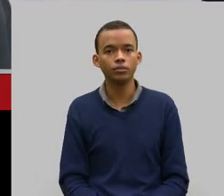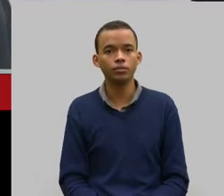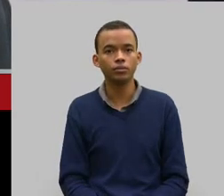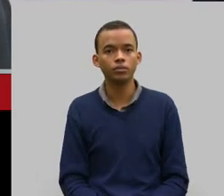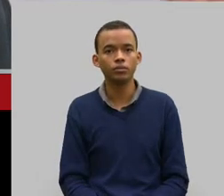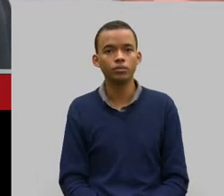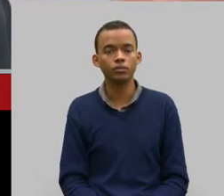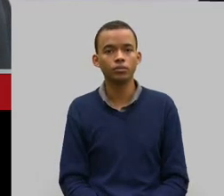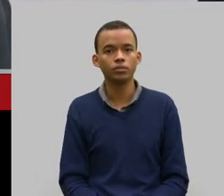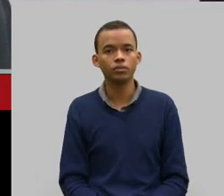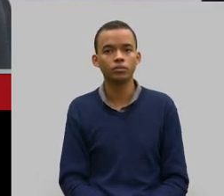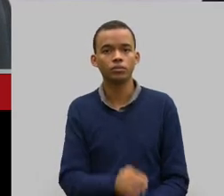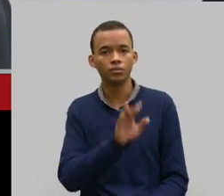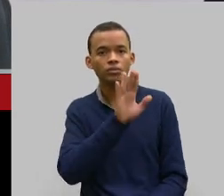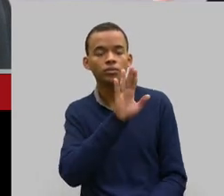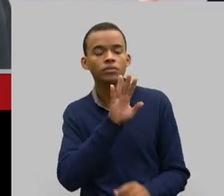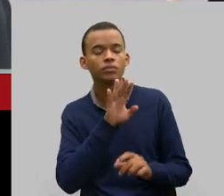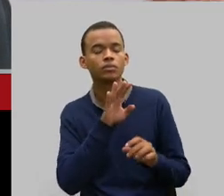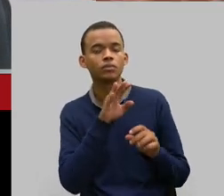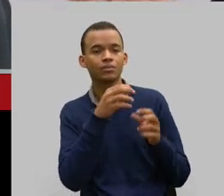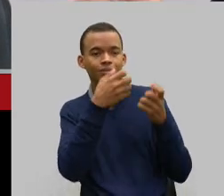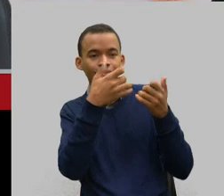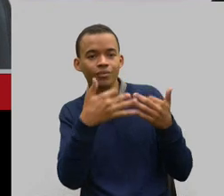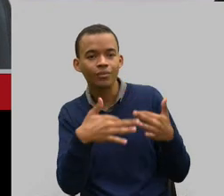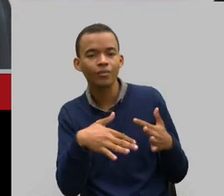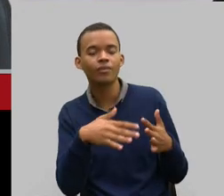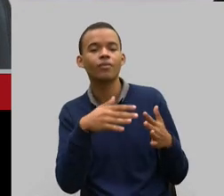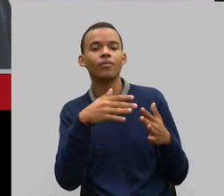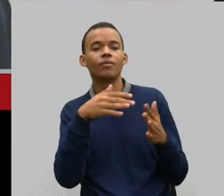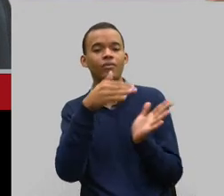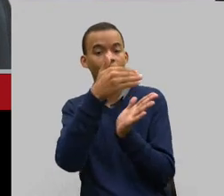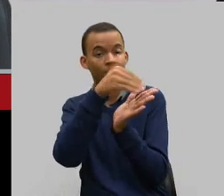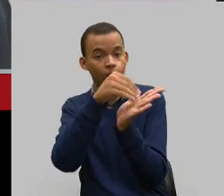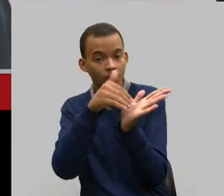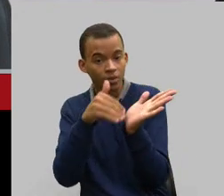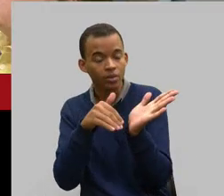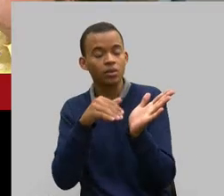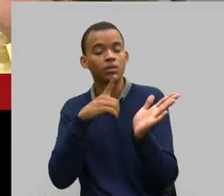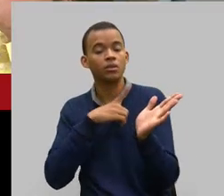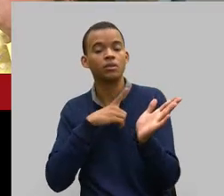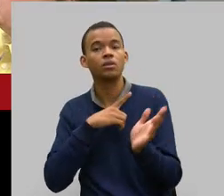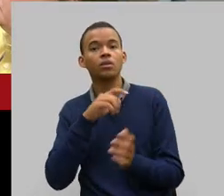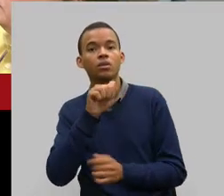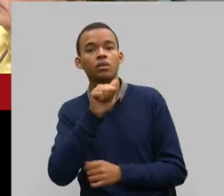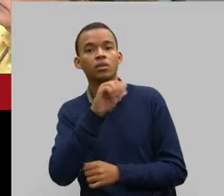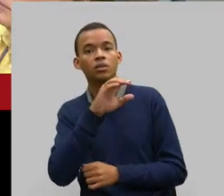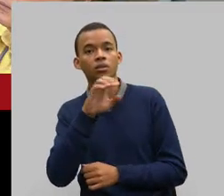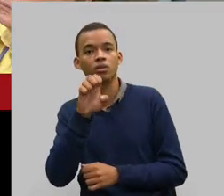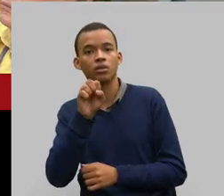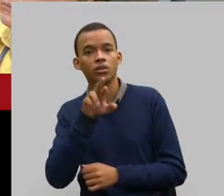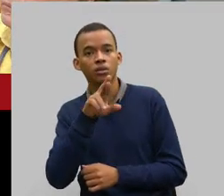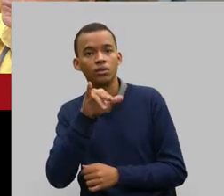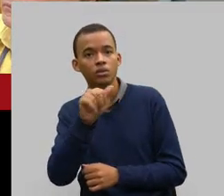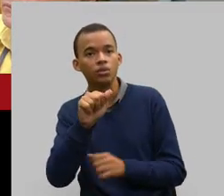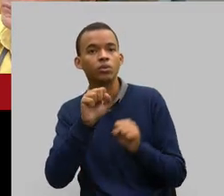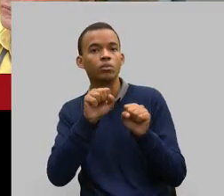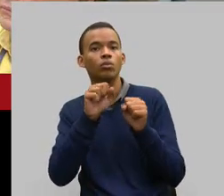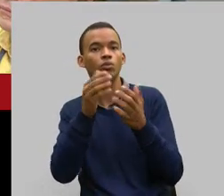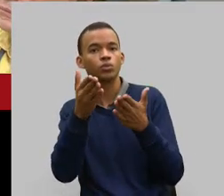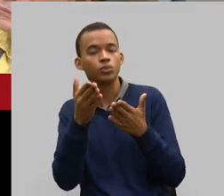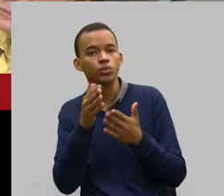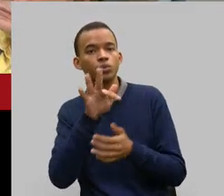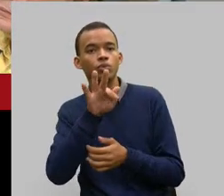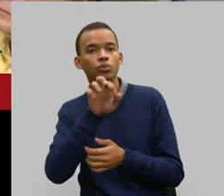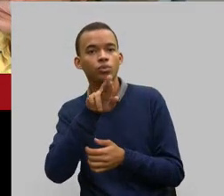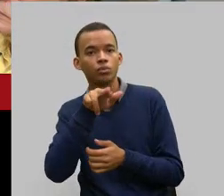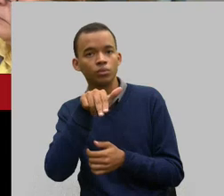fácil aí para o secretário Ao invés dele estar sozinho sem nenhuma Assessoria dele aqui que convidasse A Fernanda já que tem